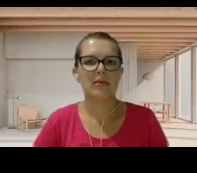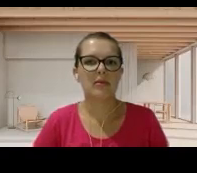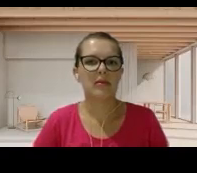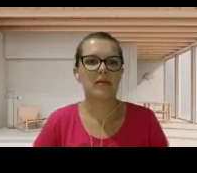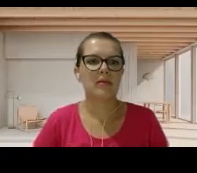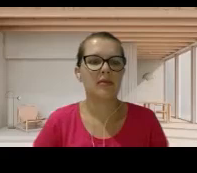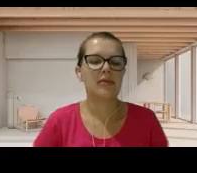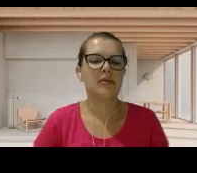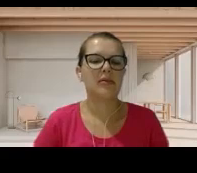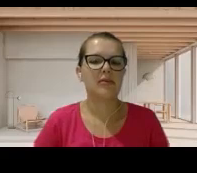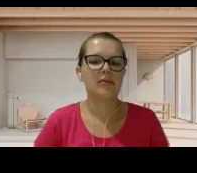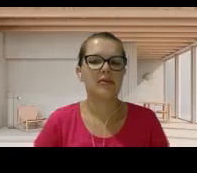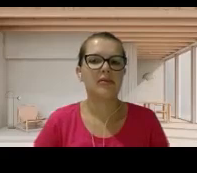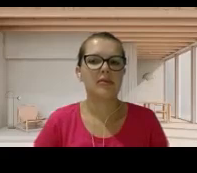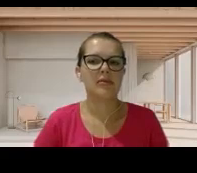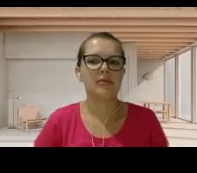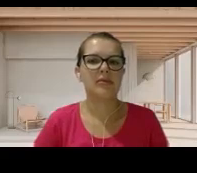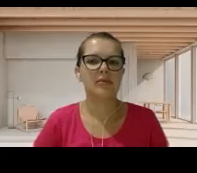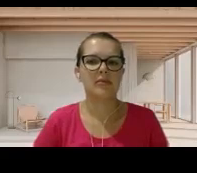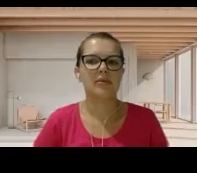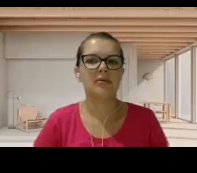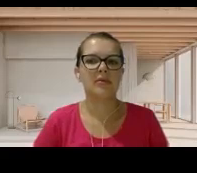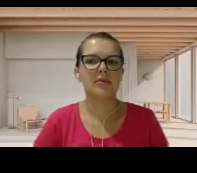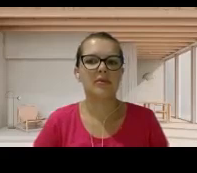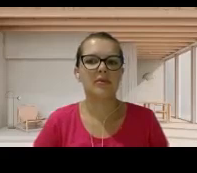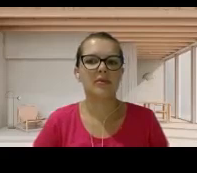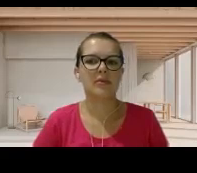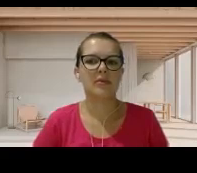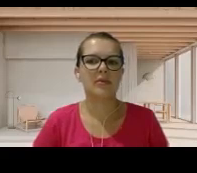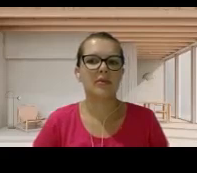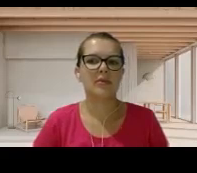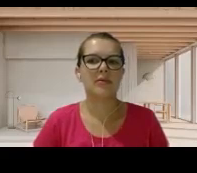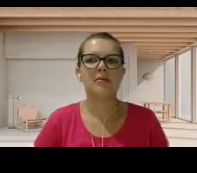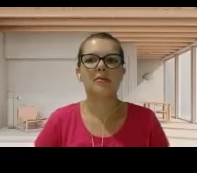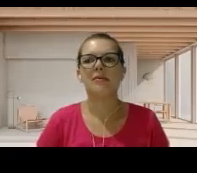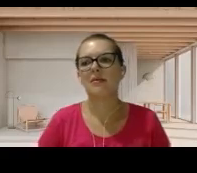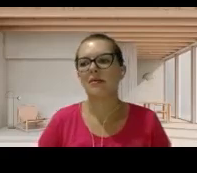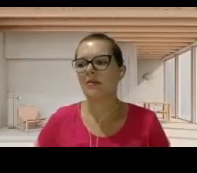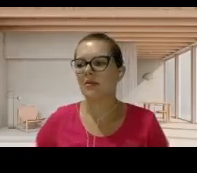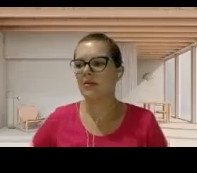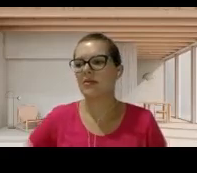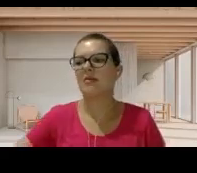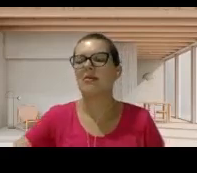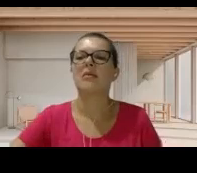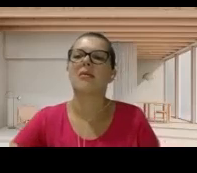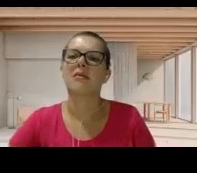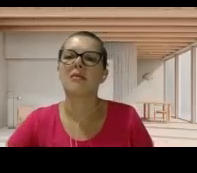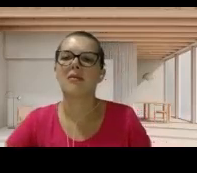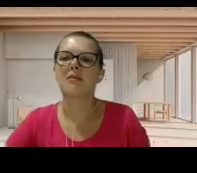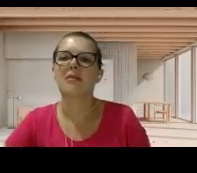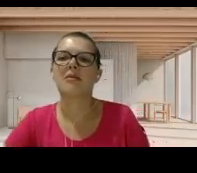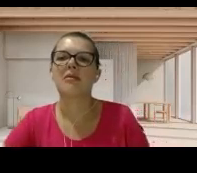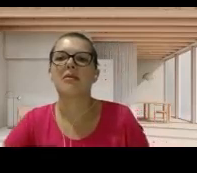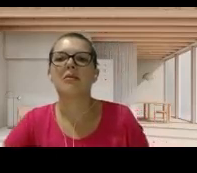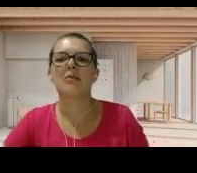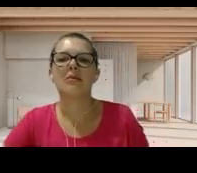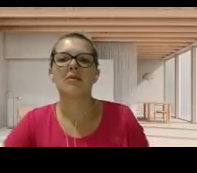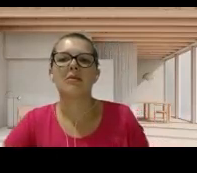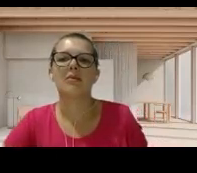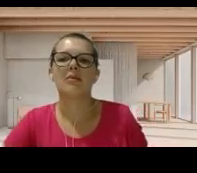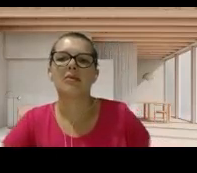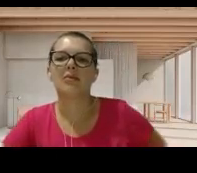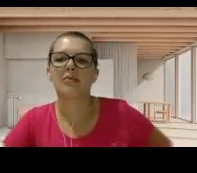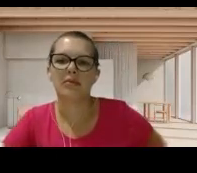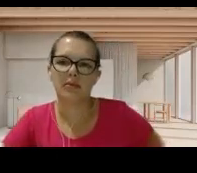né? Aí tá, né, da usina. E geralmente, nesse caso aí, a casa de força ela é